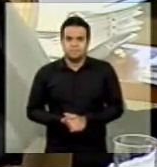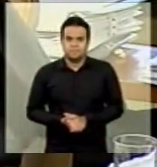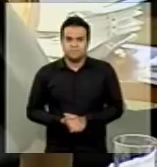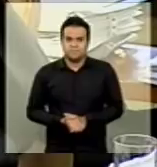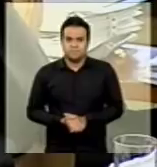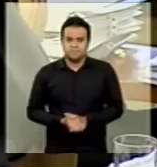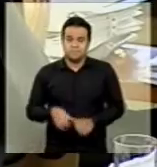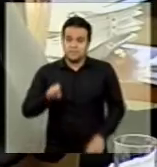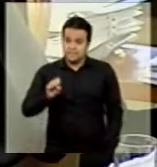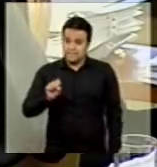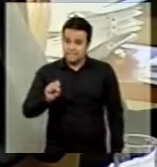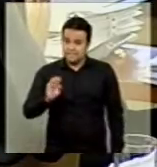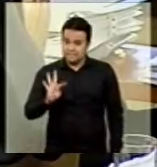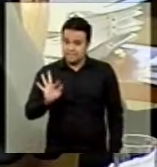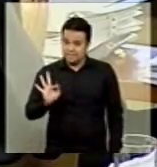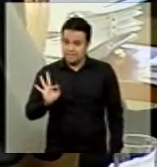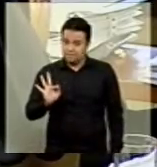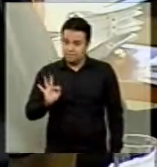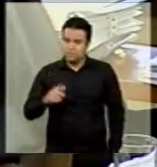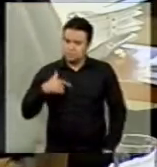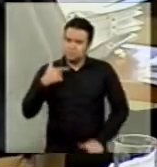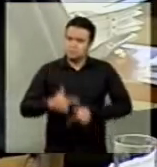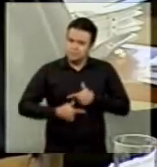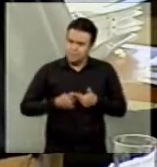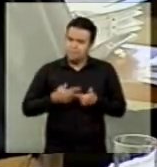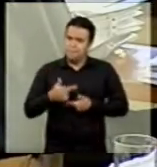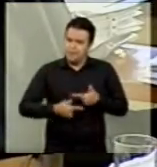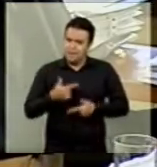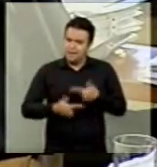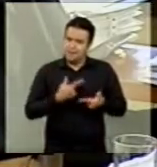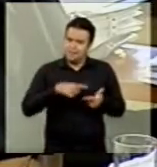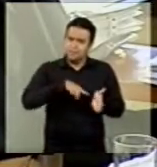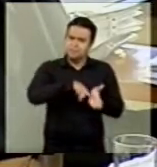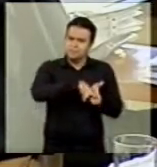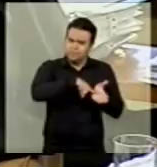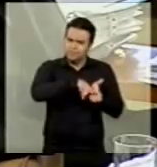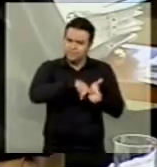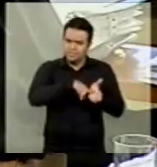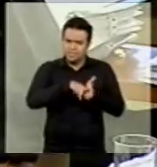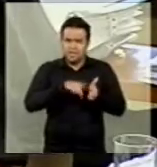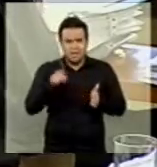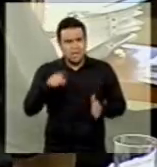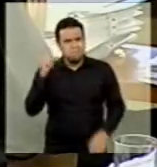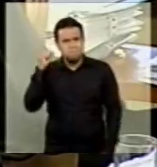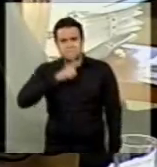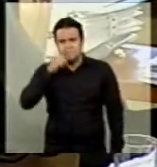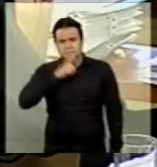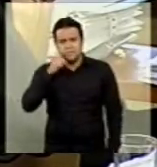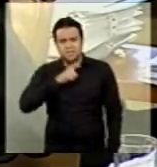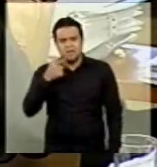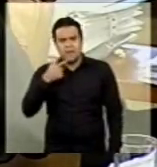este tribunal trabalha. Este tribunal investiga. É uma lenda urbana dizer que há um número